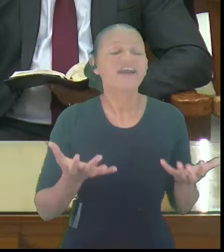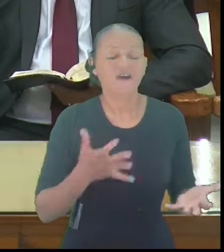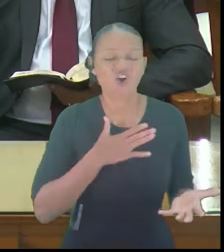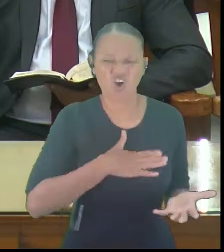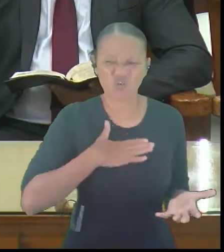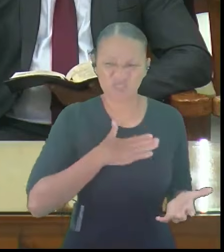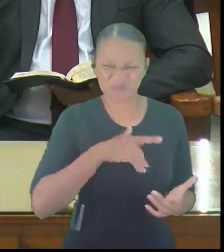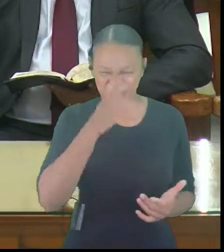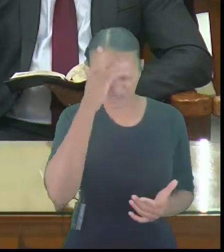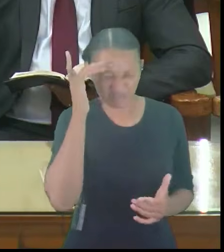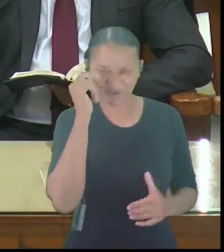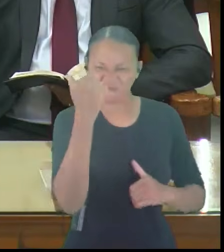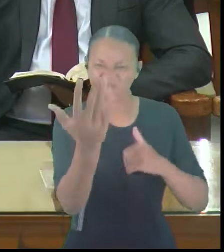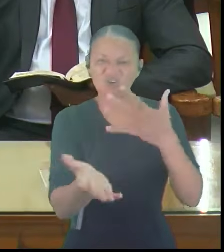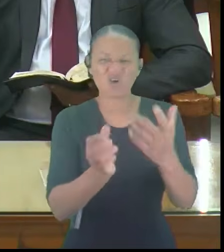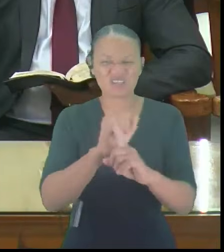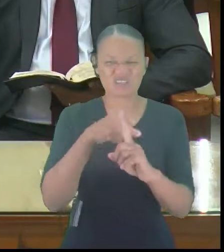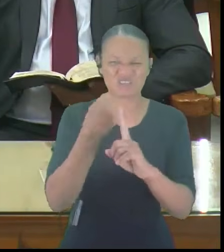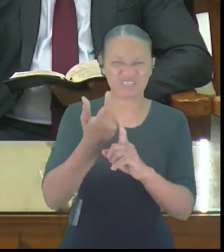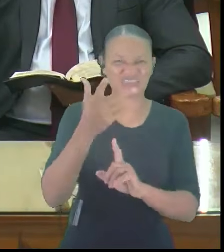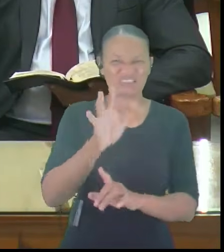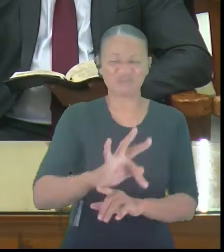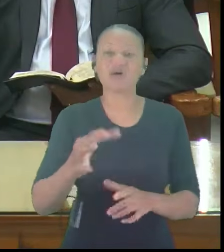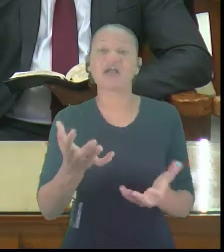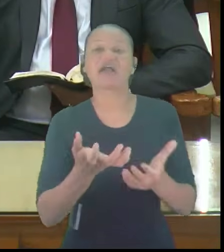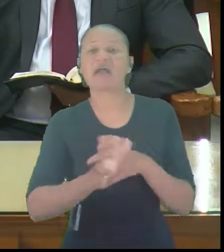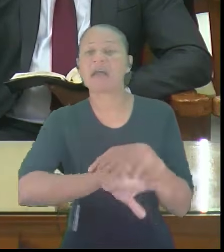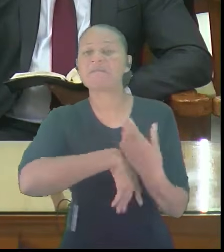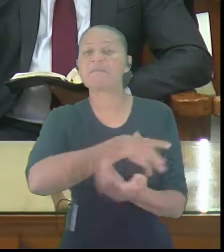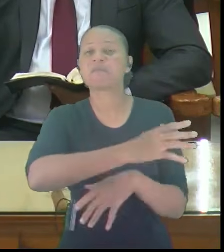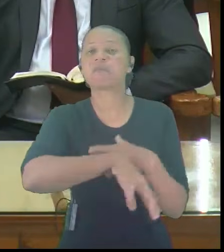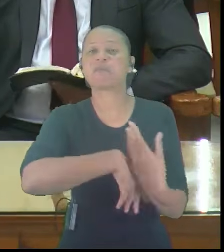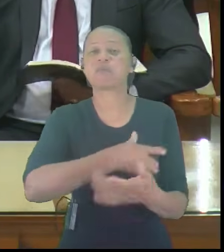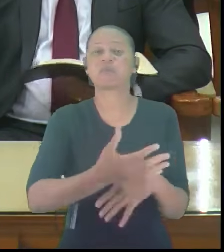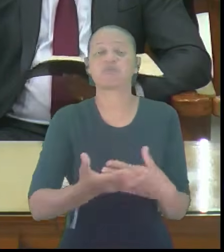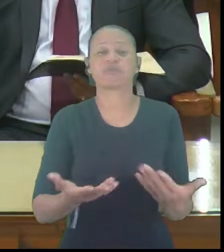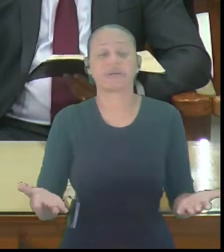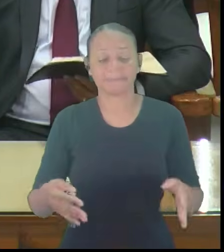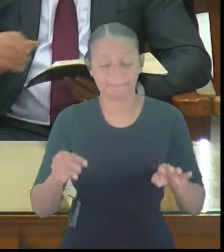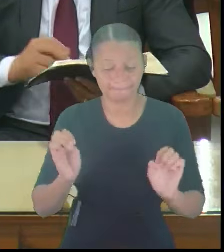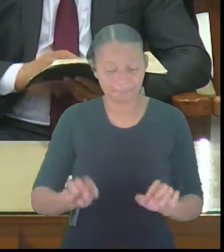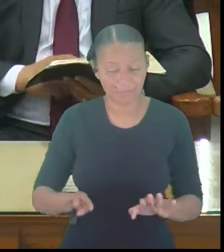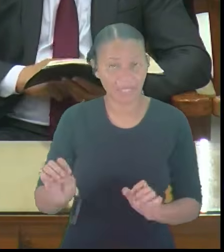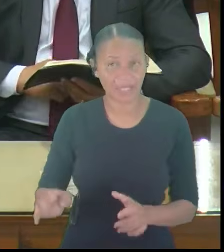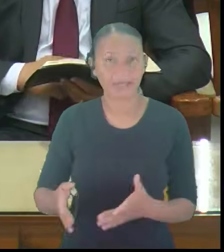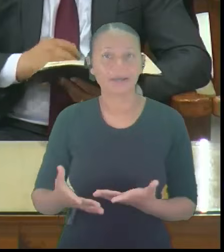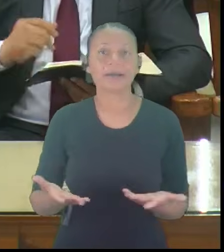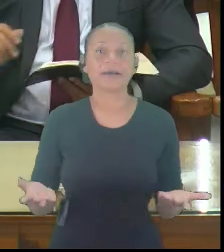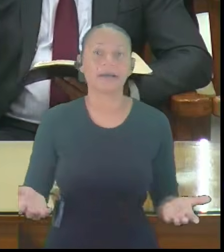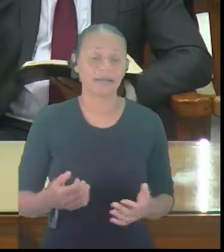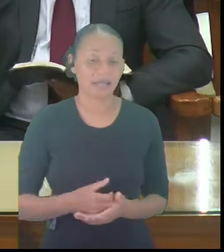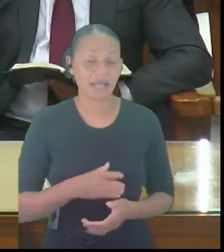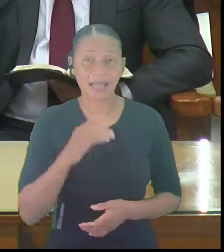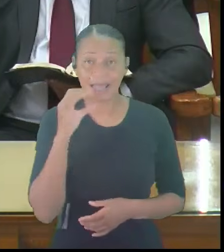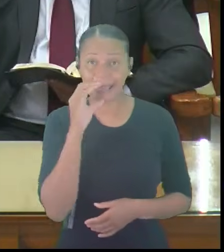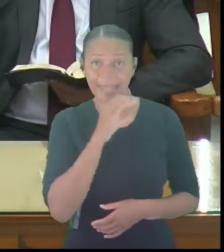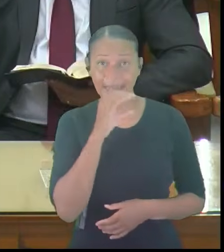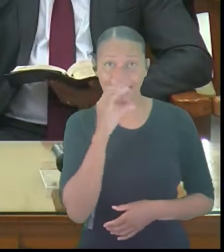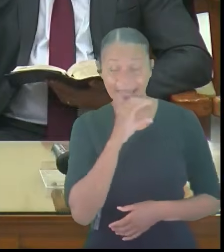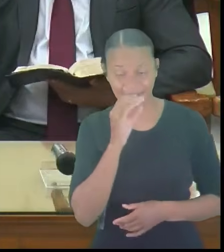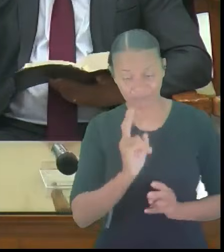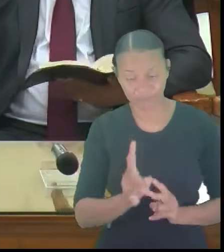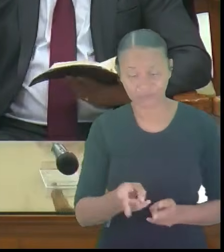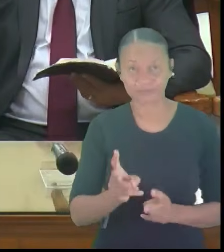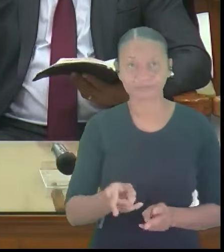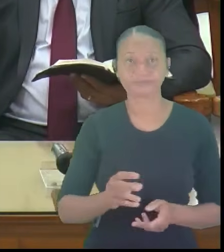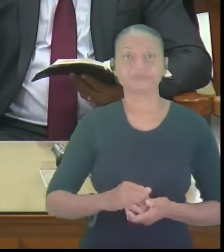Eles querem justamente o caos. Eles querem justamente a desordem. Muito bem. Mas para andarmos um pouco mais adiante.